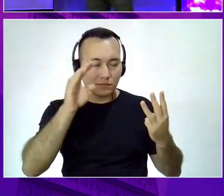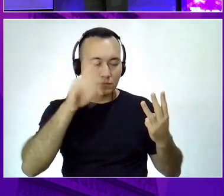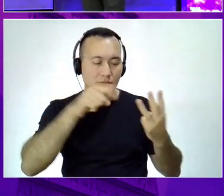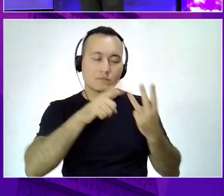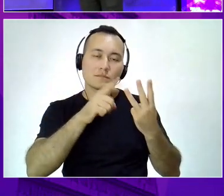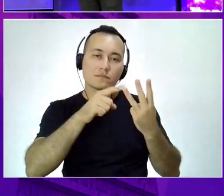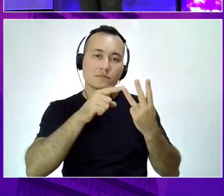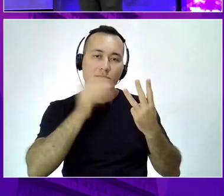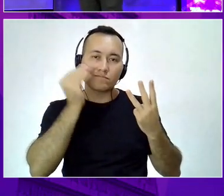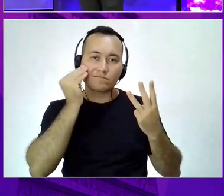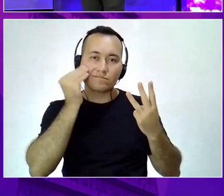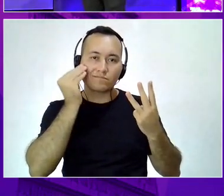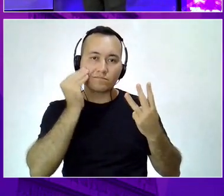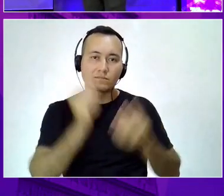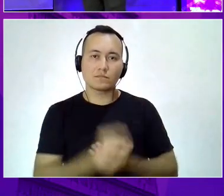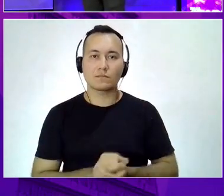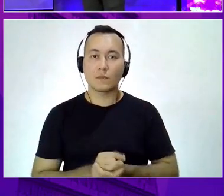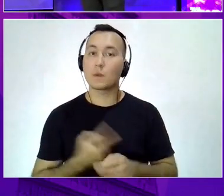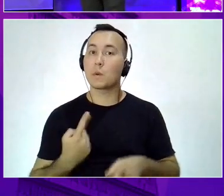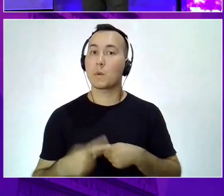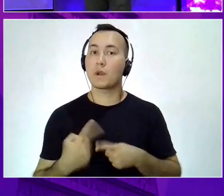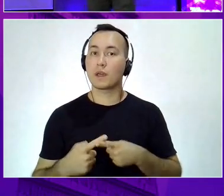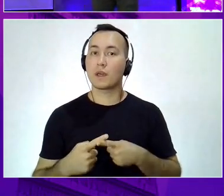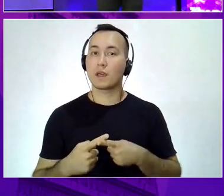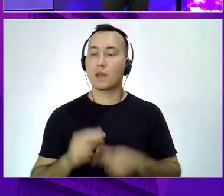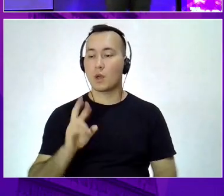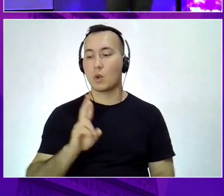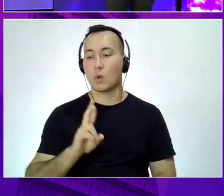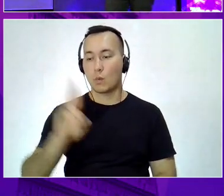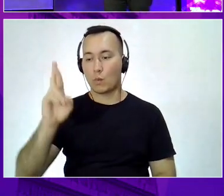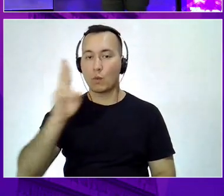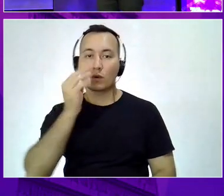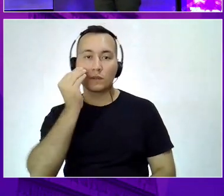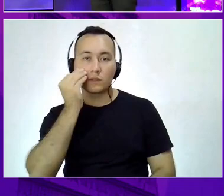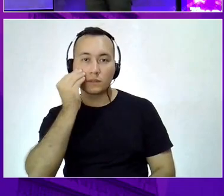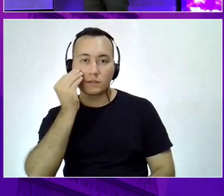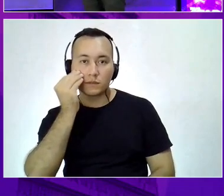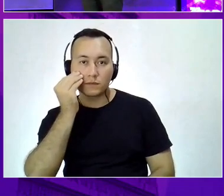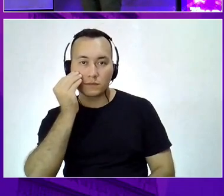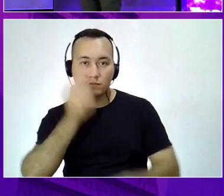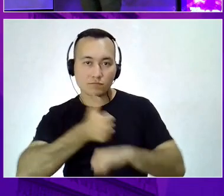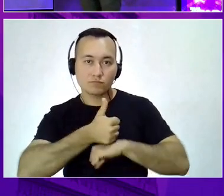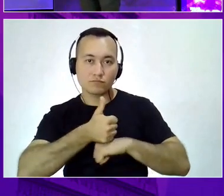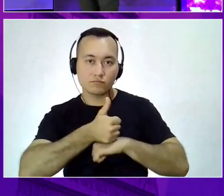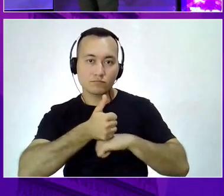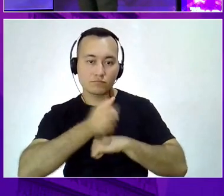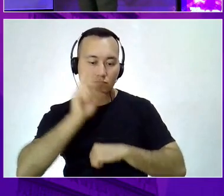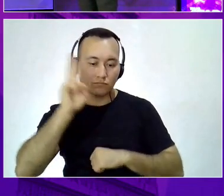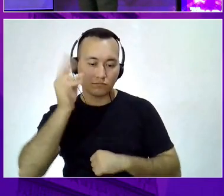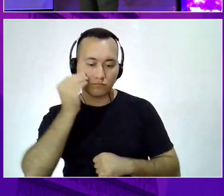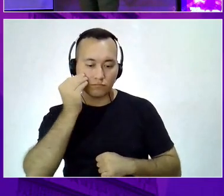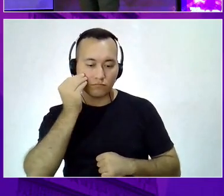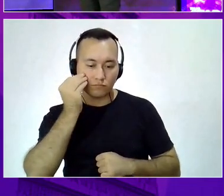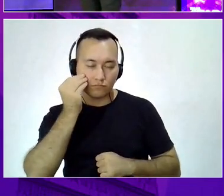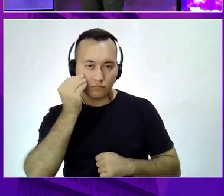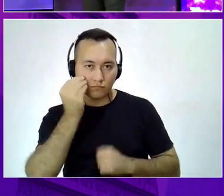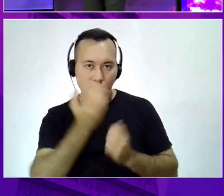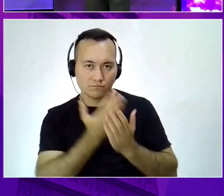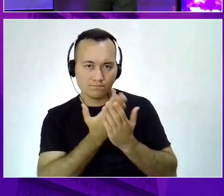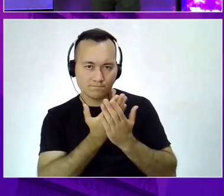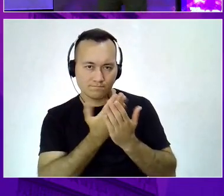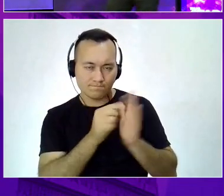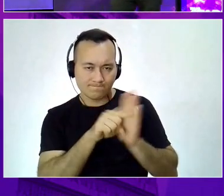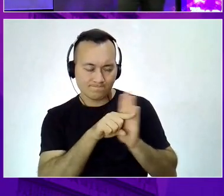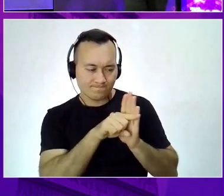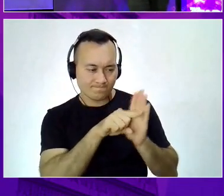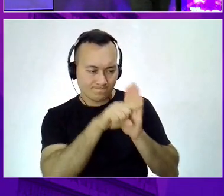fala: poxa, podia ter isso, podia ser melhor, podia estar assim. E normalmente, pela experiência que eu tive já há tanto tempo